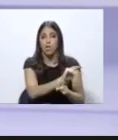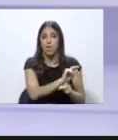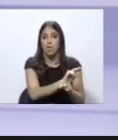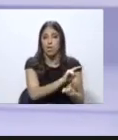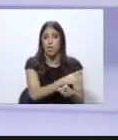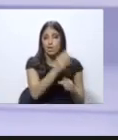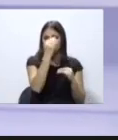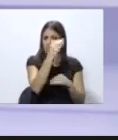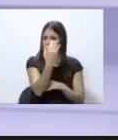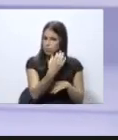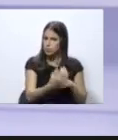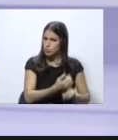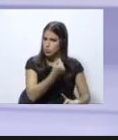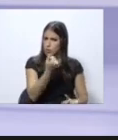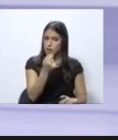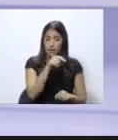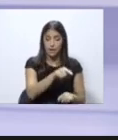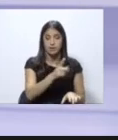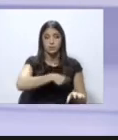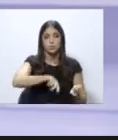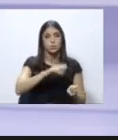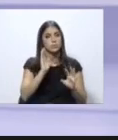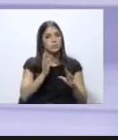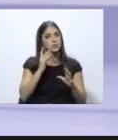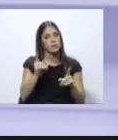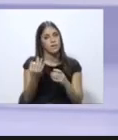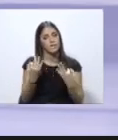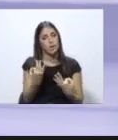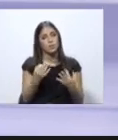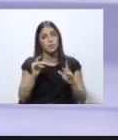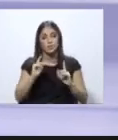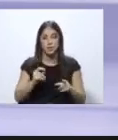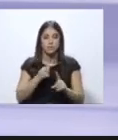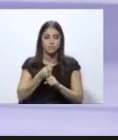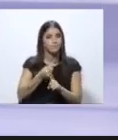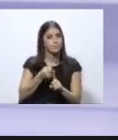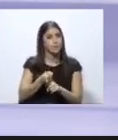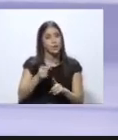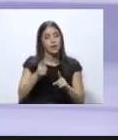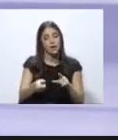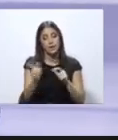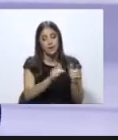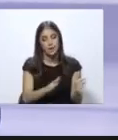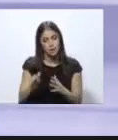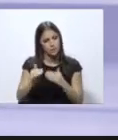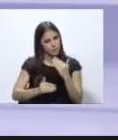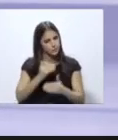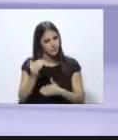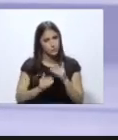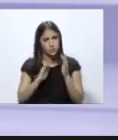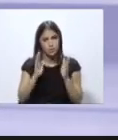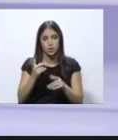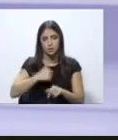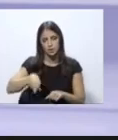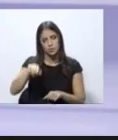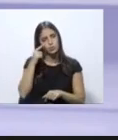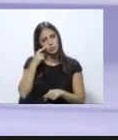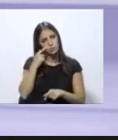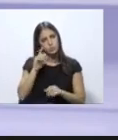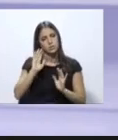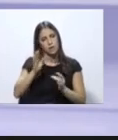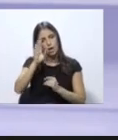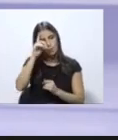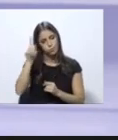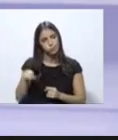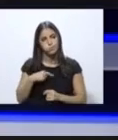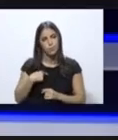temos que nos agarrar. A época já está em curso, vai começar a Liga dos Campeões e eu estou convencido, mas sinceramente, que vamos ter mais uma